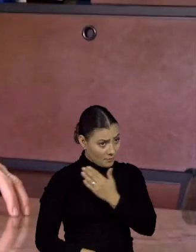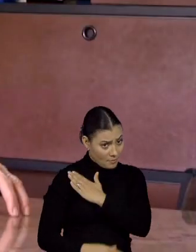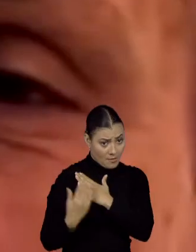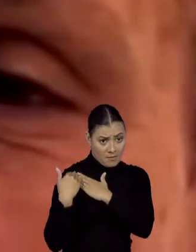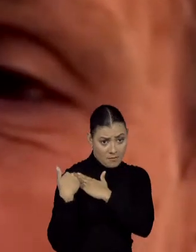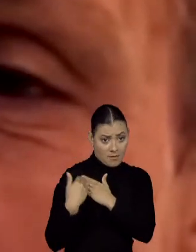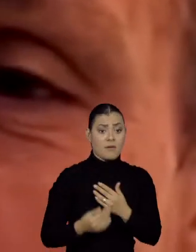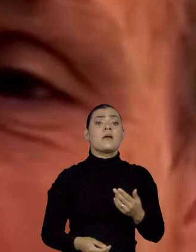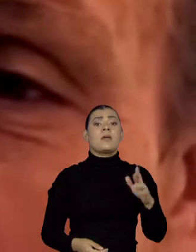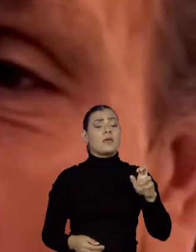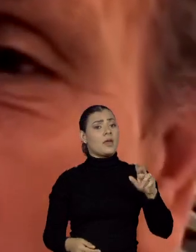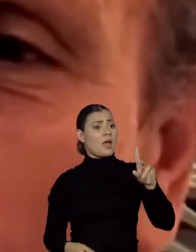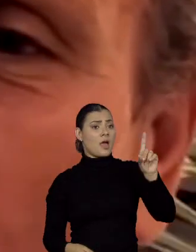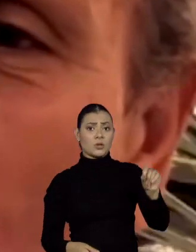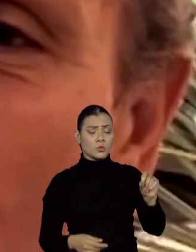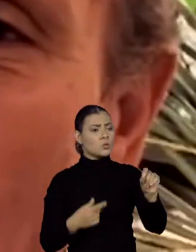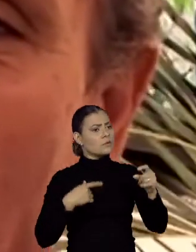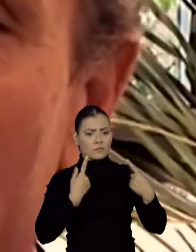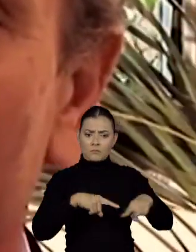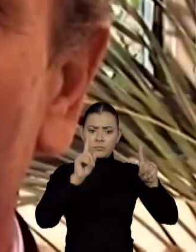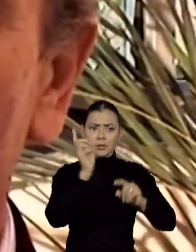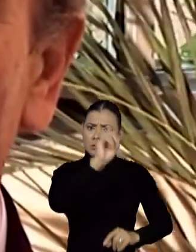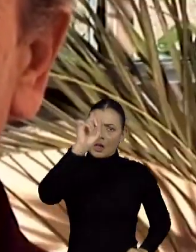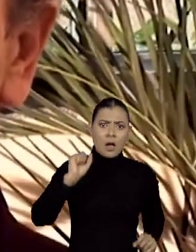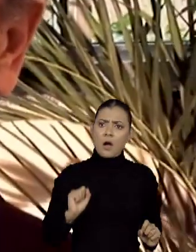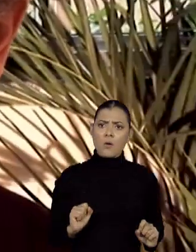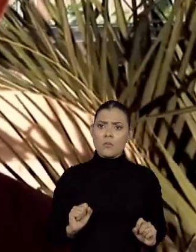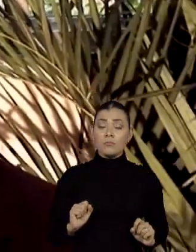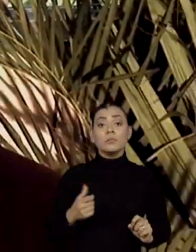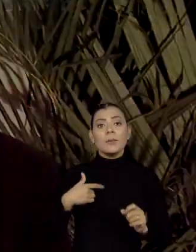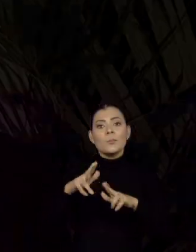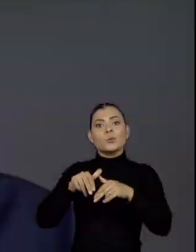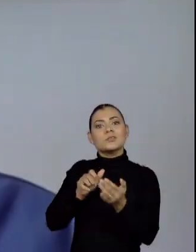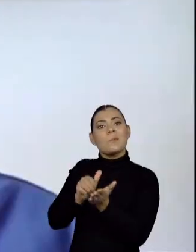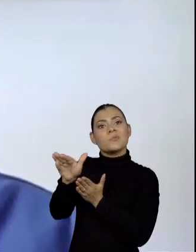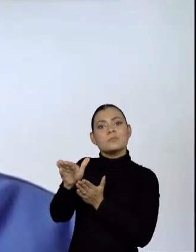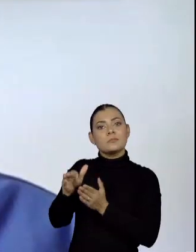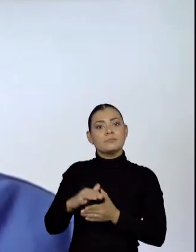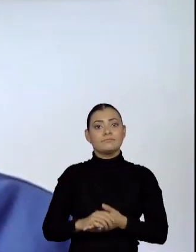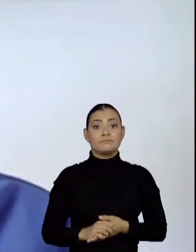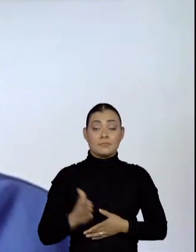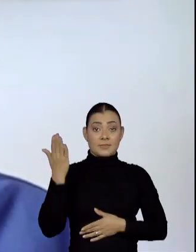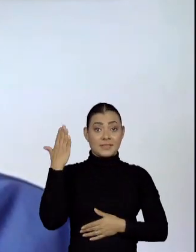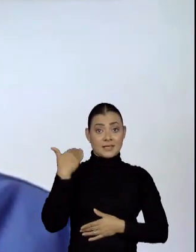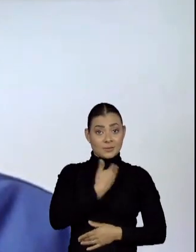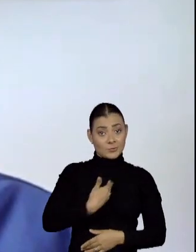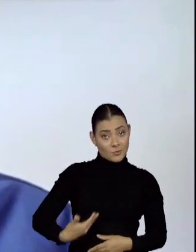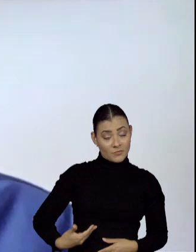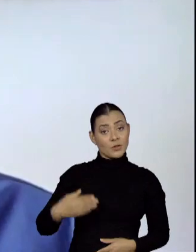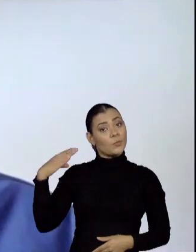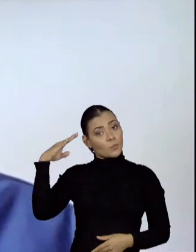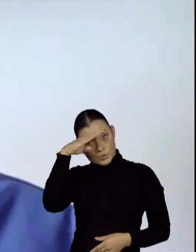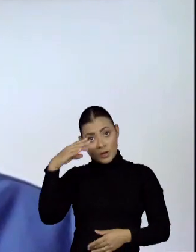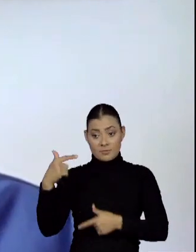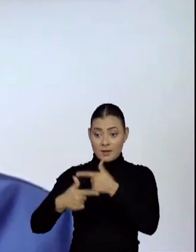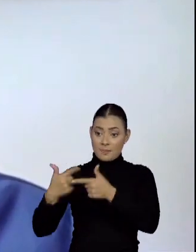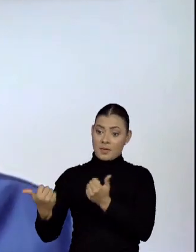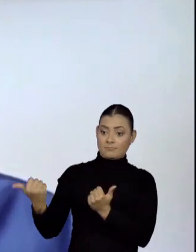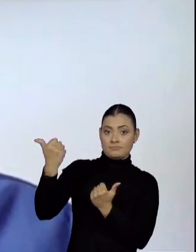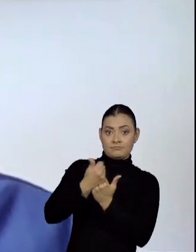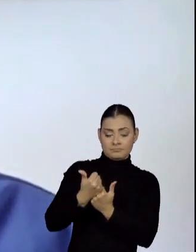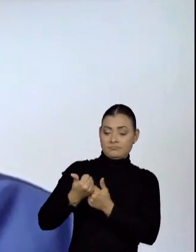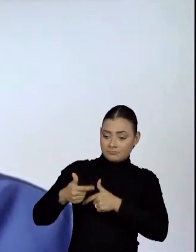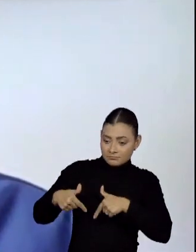reagiu e foi exonerado do cargo. Desde que o governo Bolsonaro assumiu,